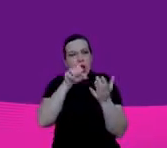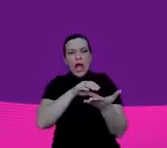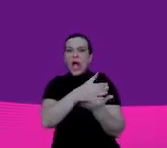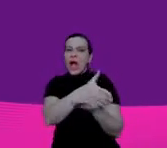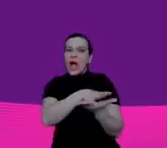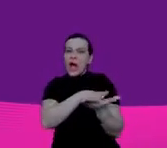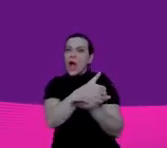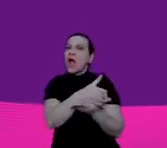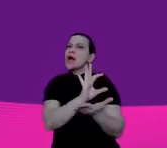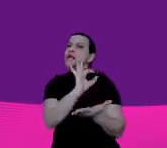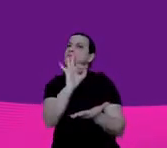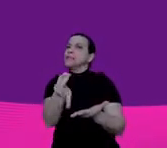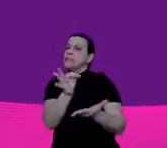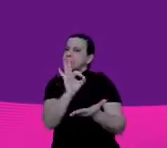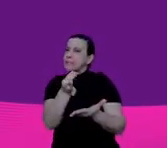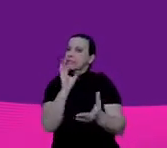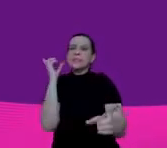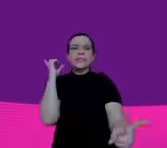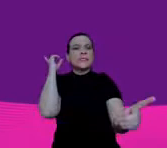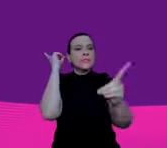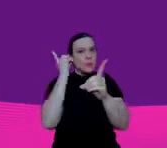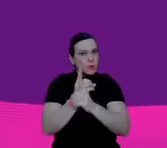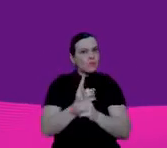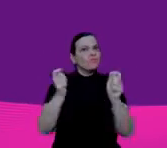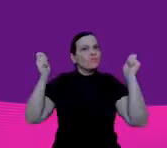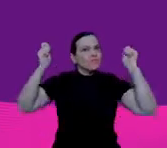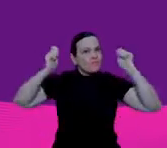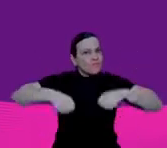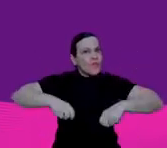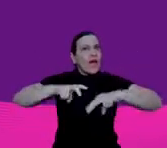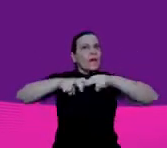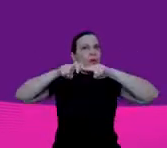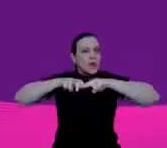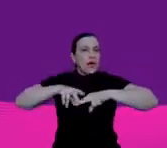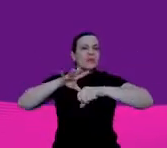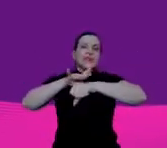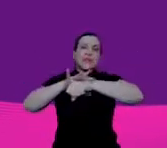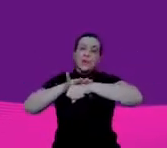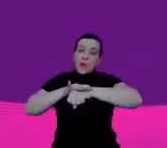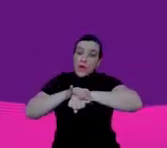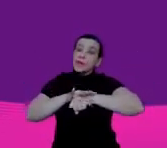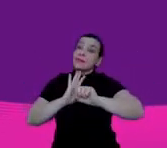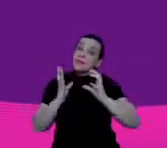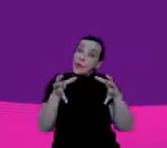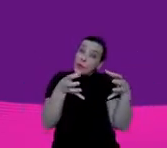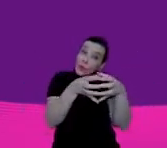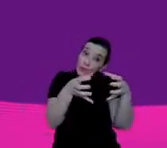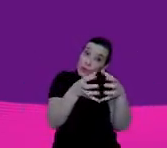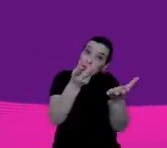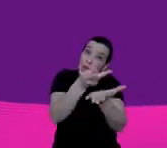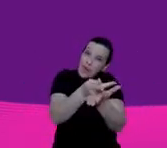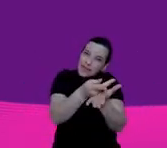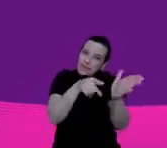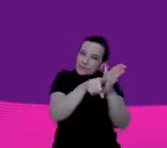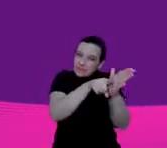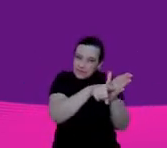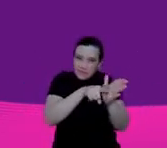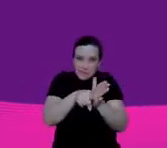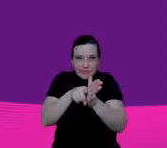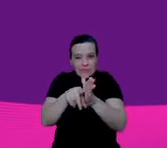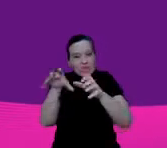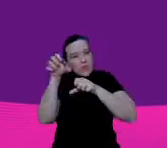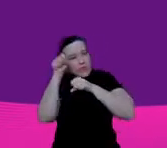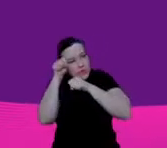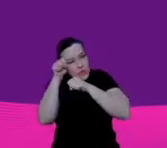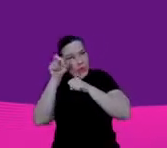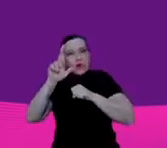mais específico quando a gente estuda os pacientes com transtorno comportamental do sono REM idiopático e vai seguindo